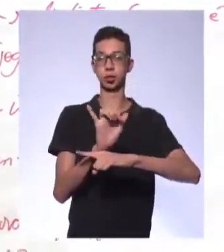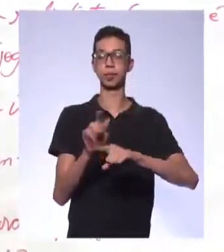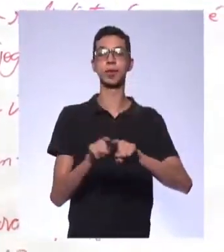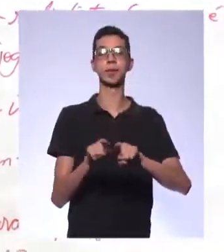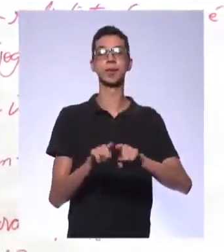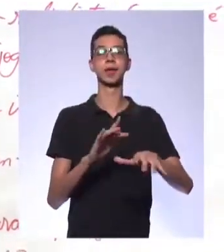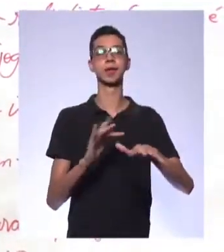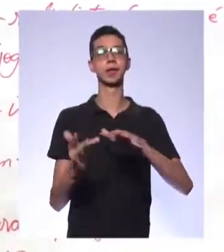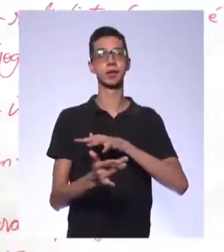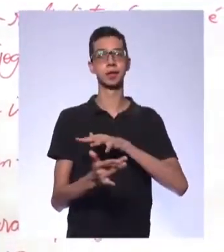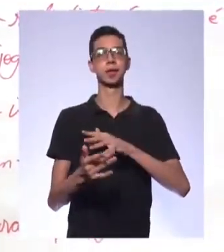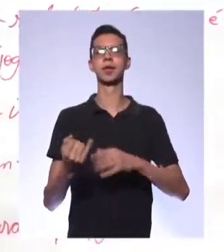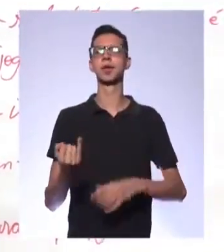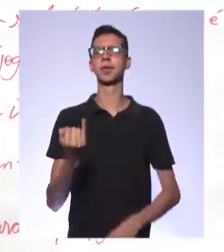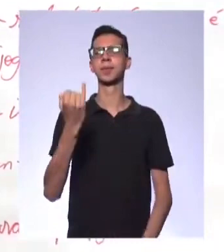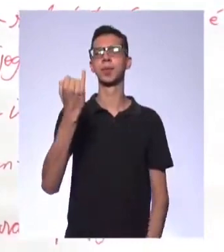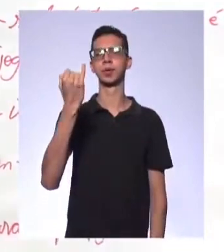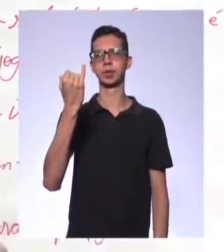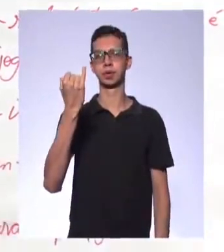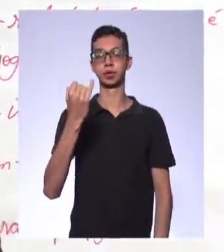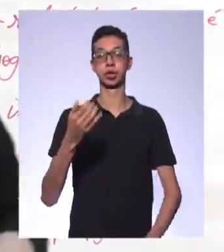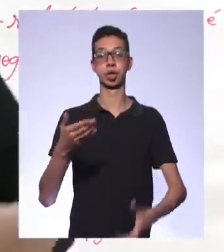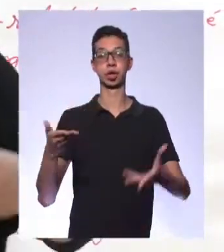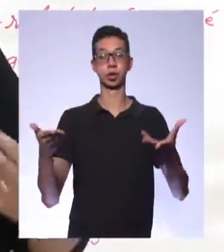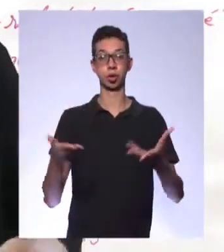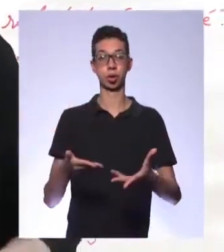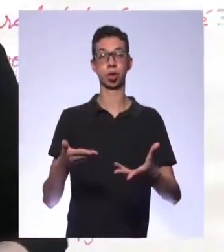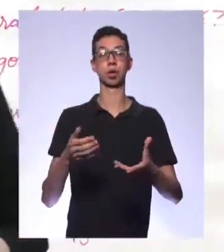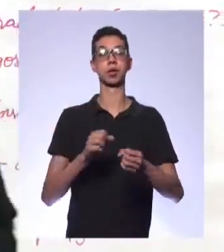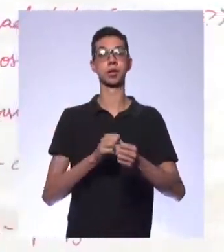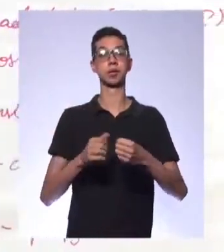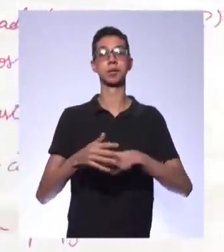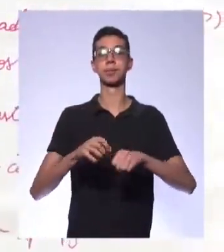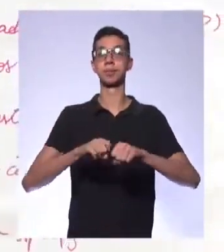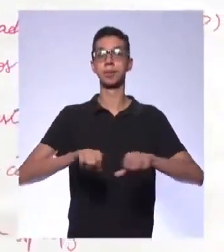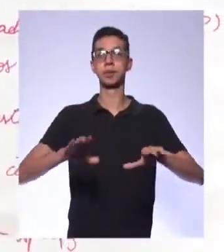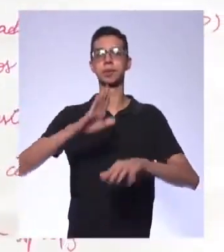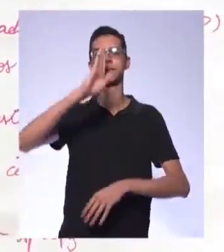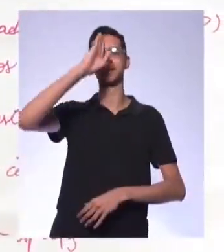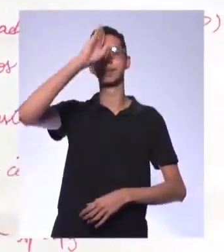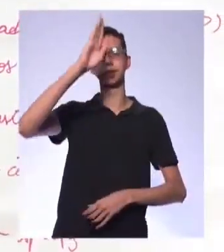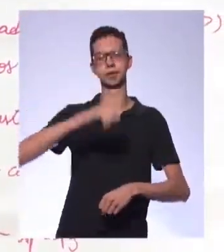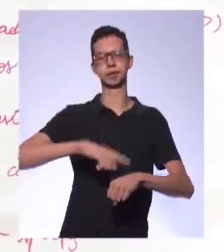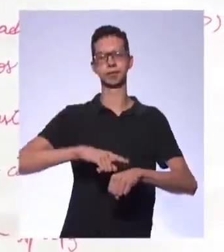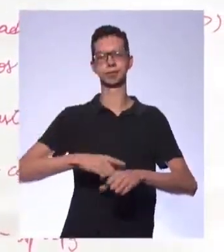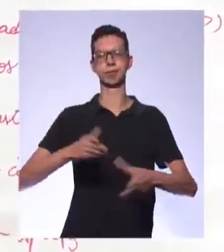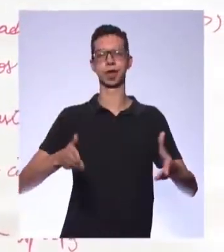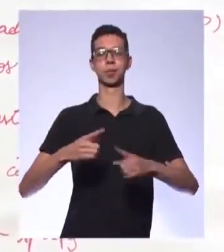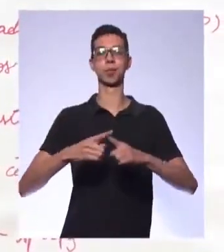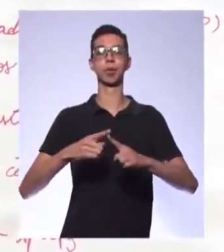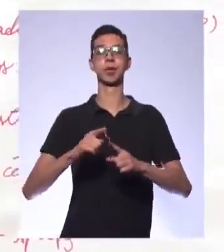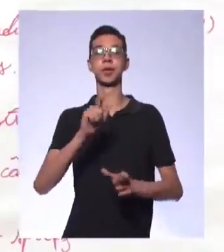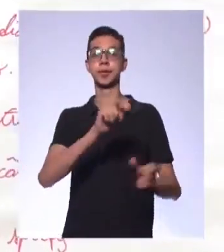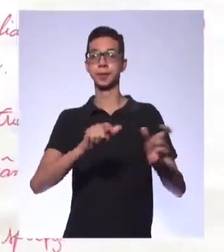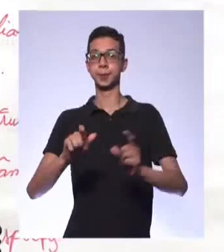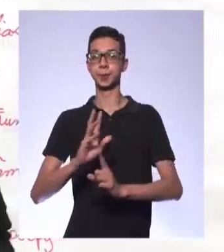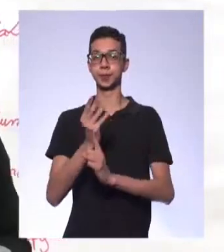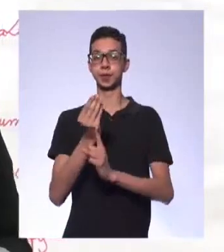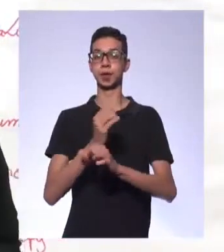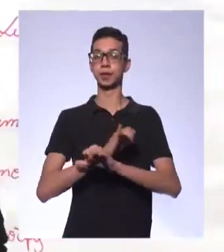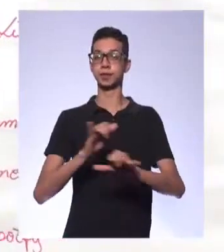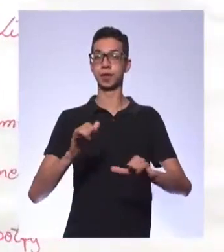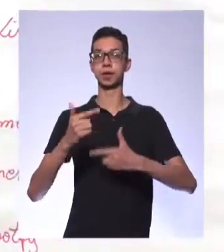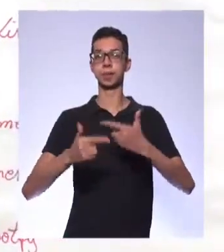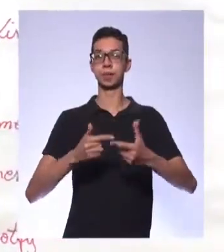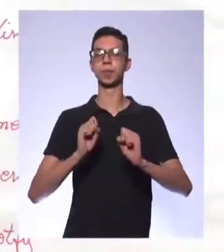sociais, elas estão sendo muito importantes, principalmente agora na pandemia, onde, né, os artistas estão podendo aí divulgar seus trabalhos, tá bom?